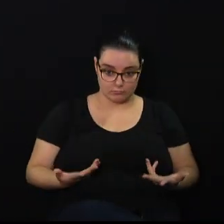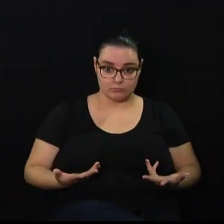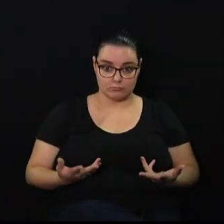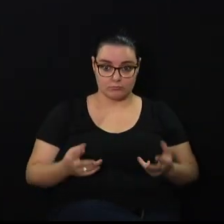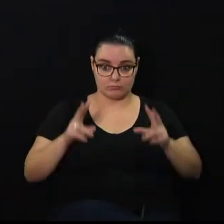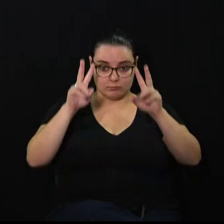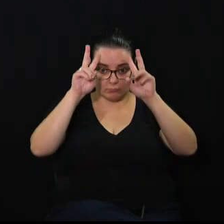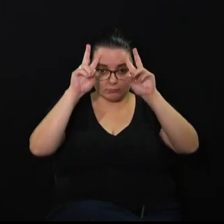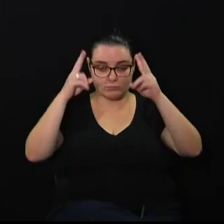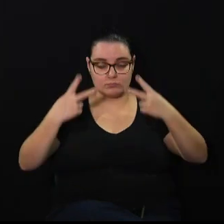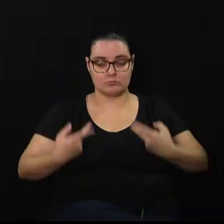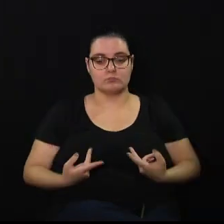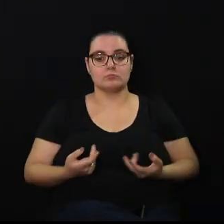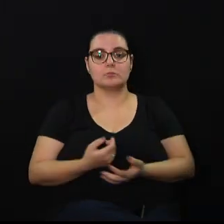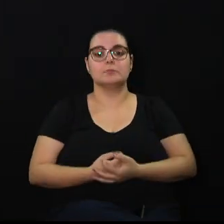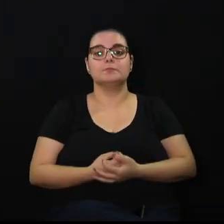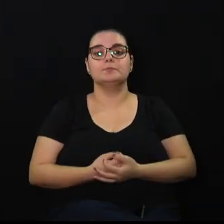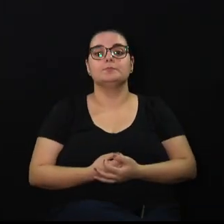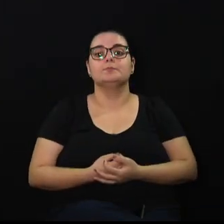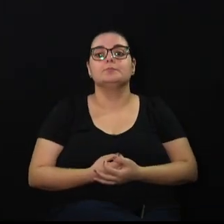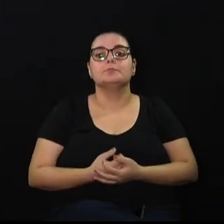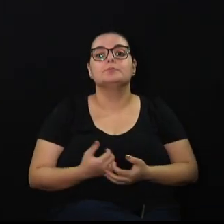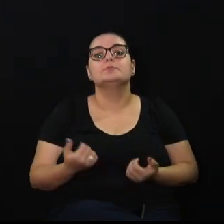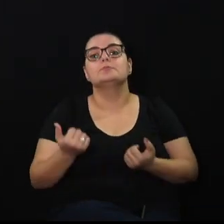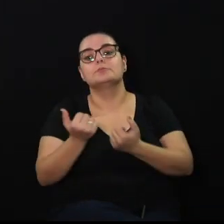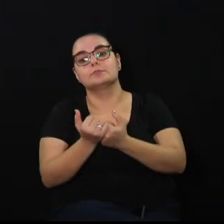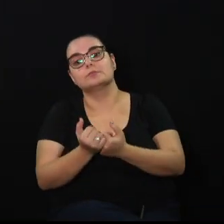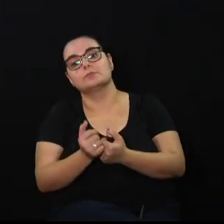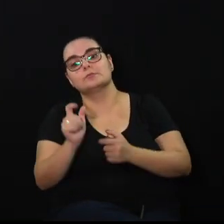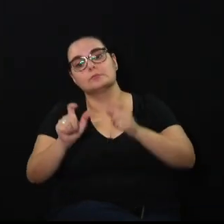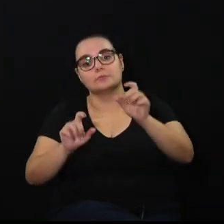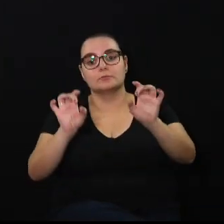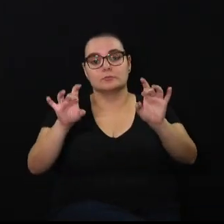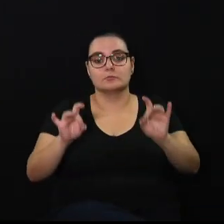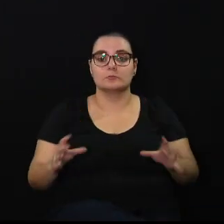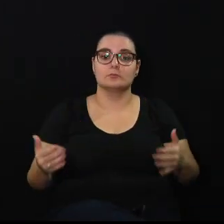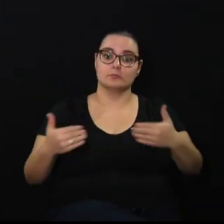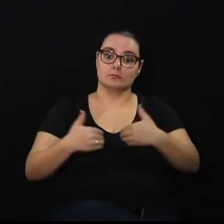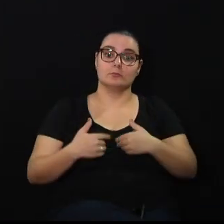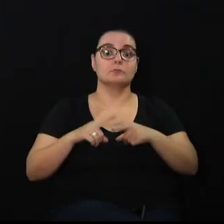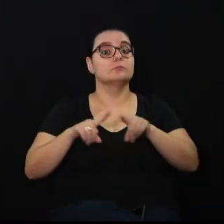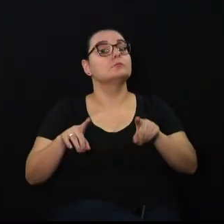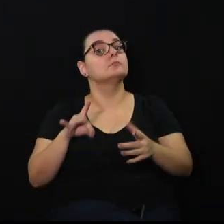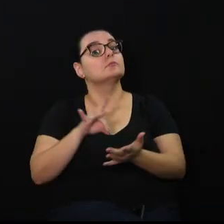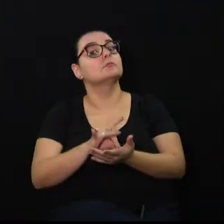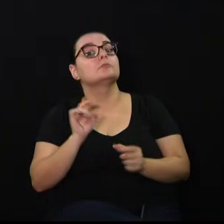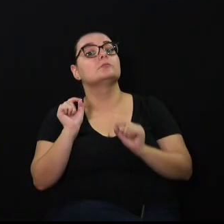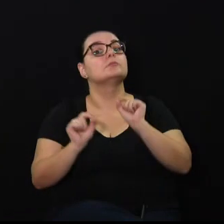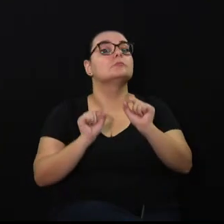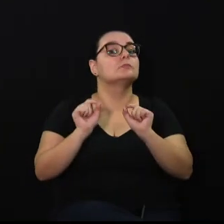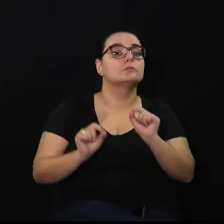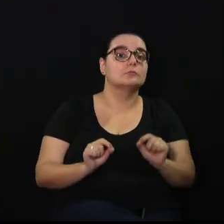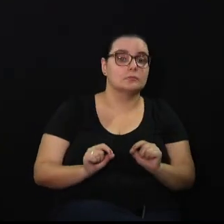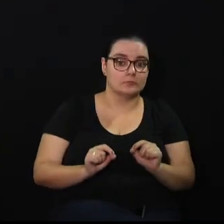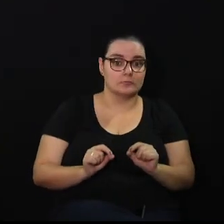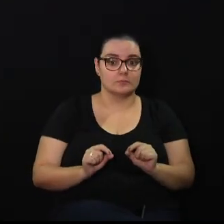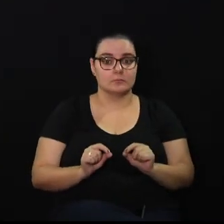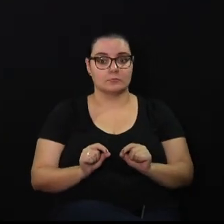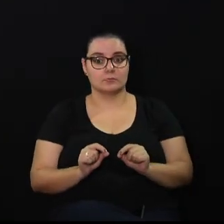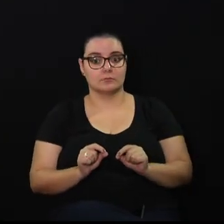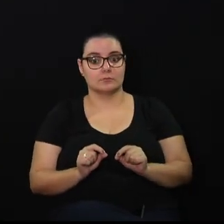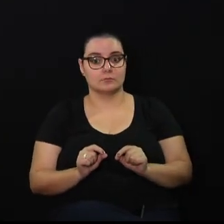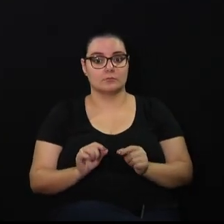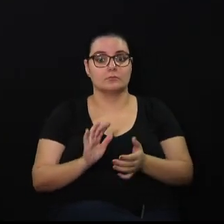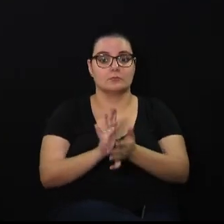dizer que é um método de intervenção para crianças autistas e na verdade a gente tenta combater essa